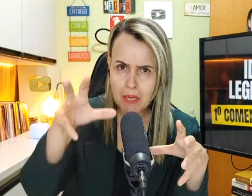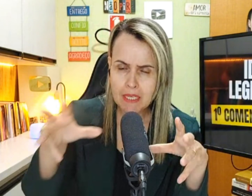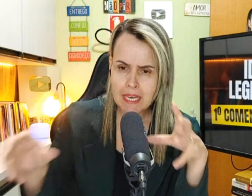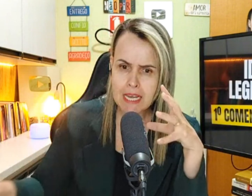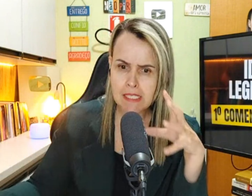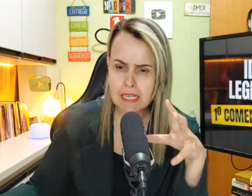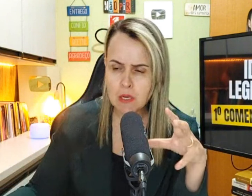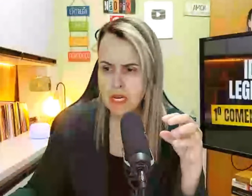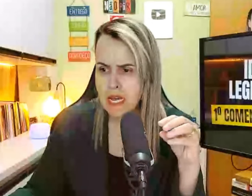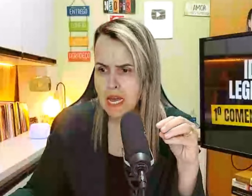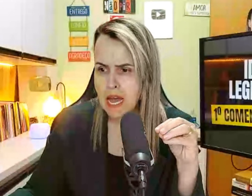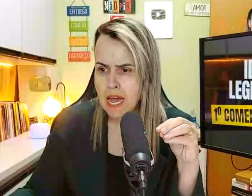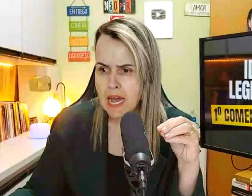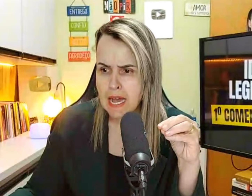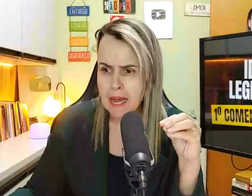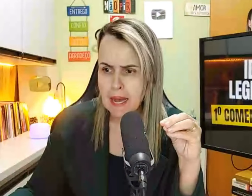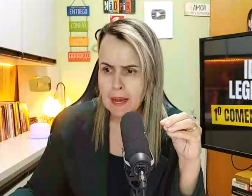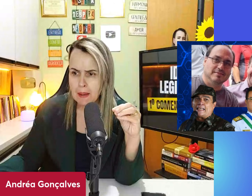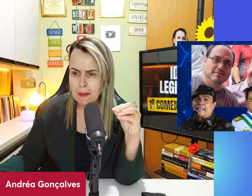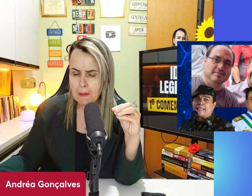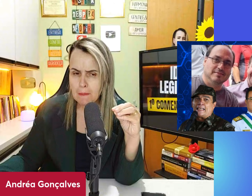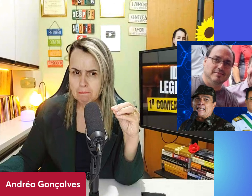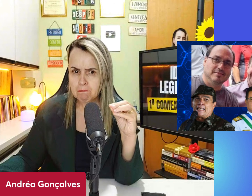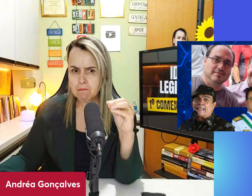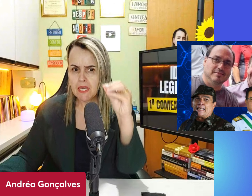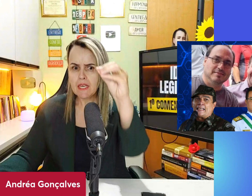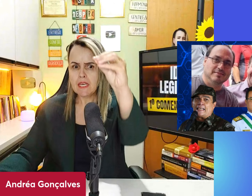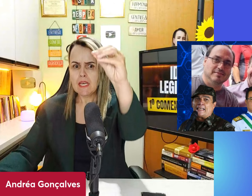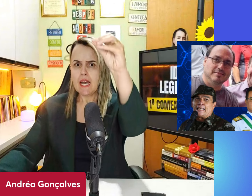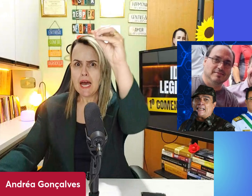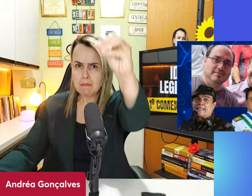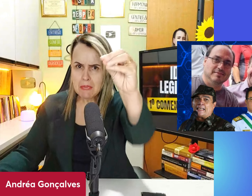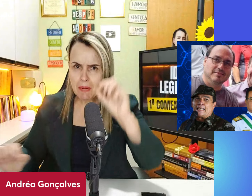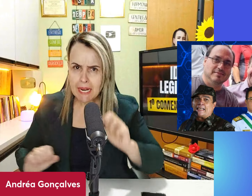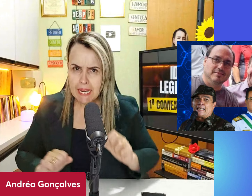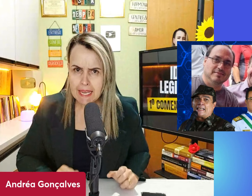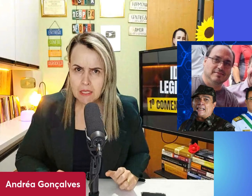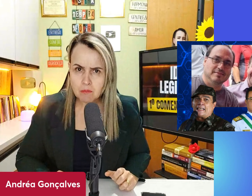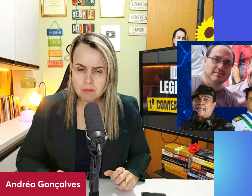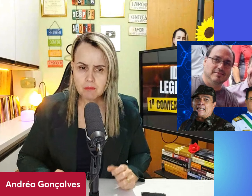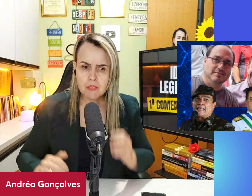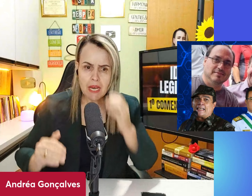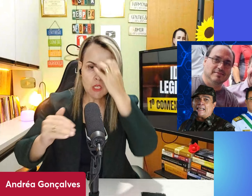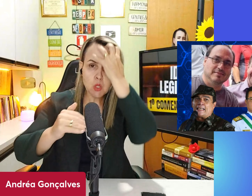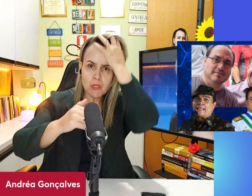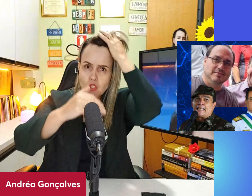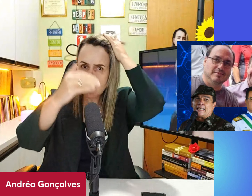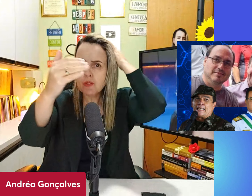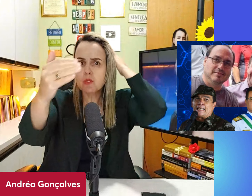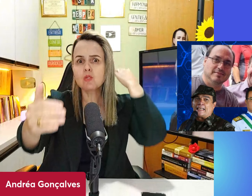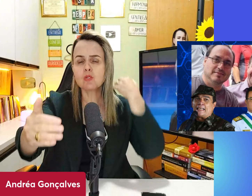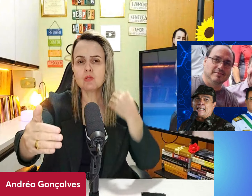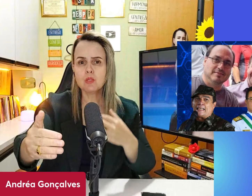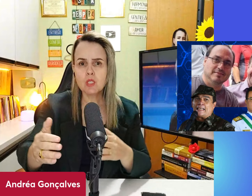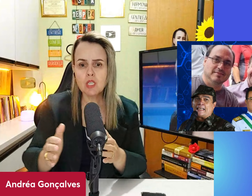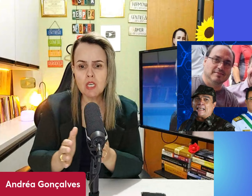problema em relação a abim paralela achou